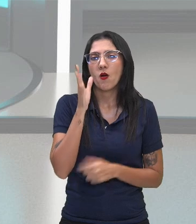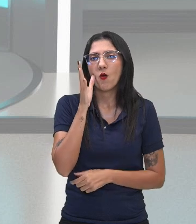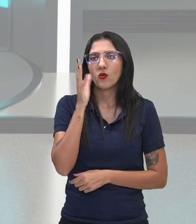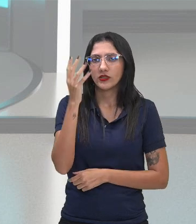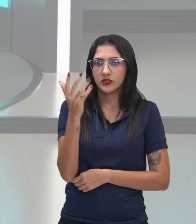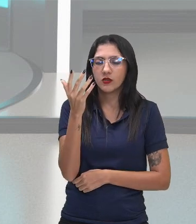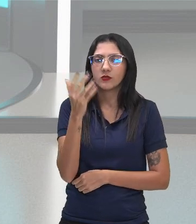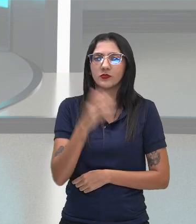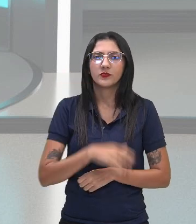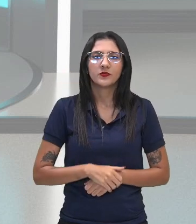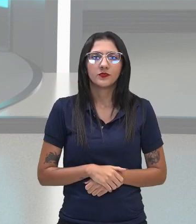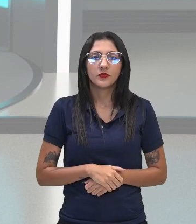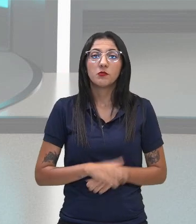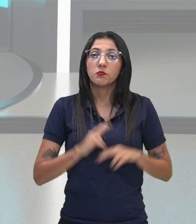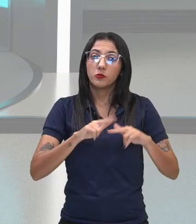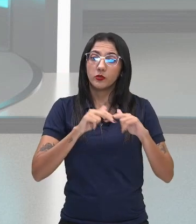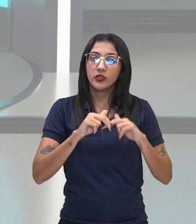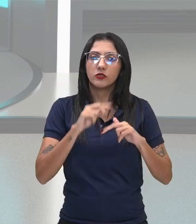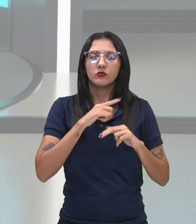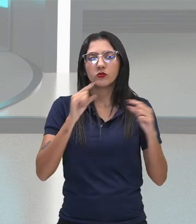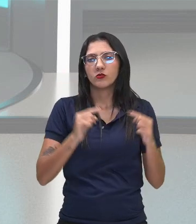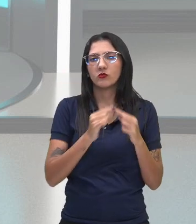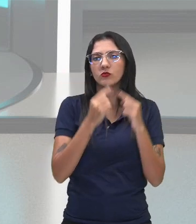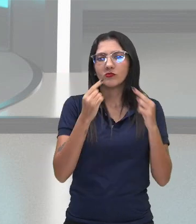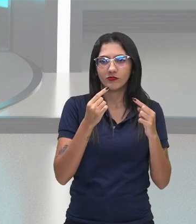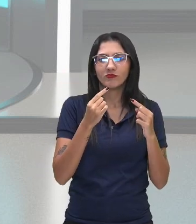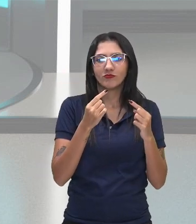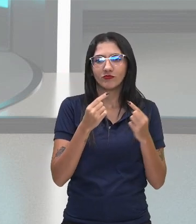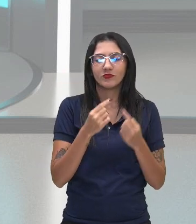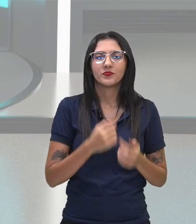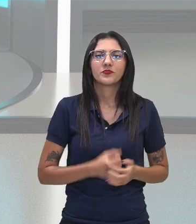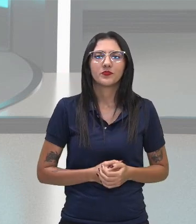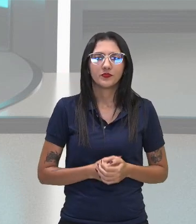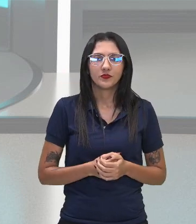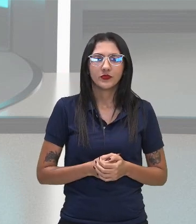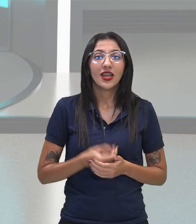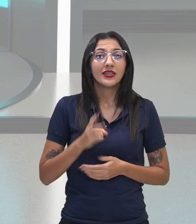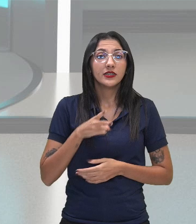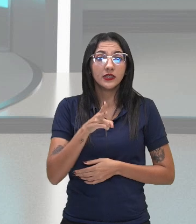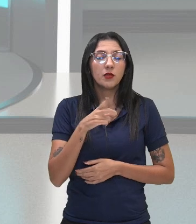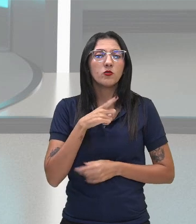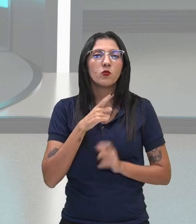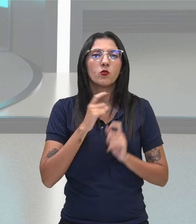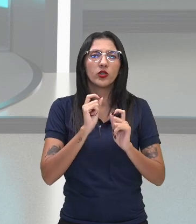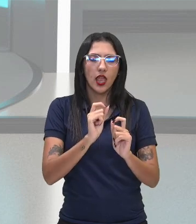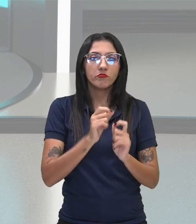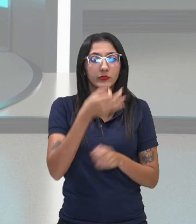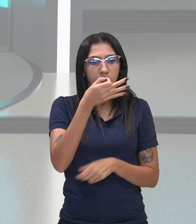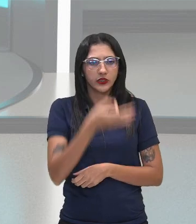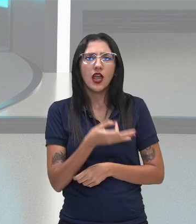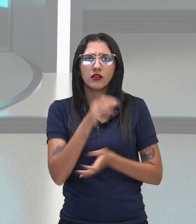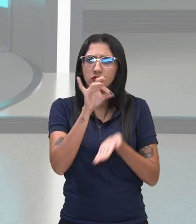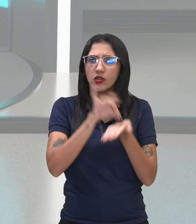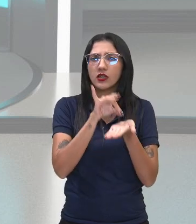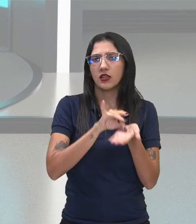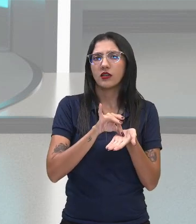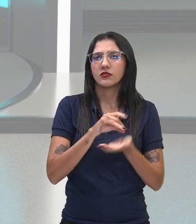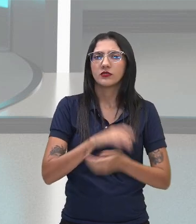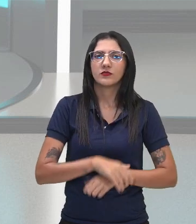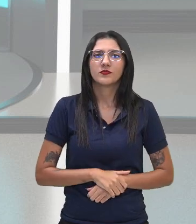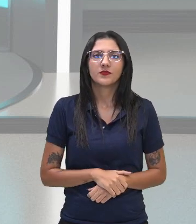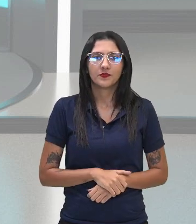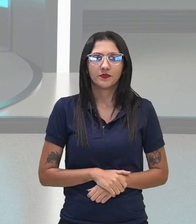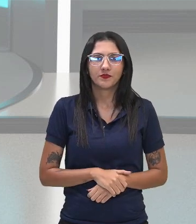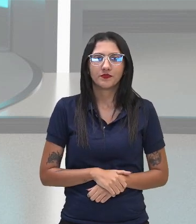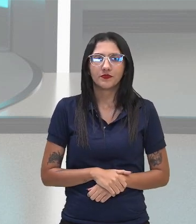Então, por isso está no modo indicativo, sempre expressando certeza. O